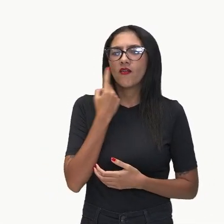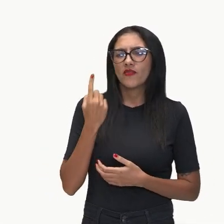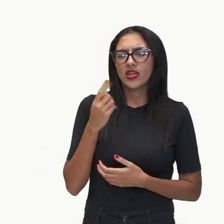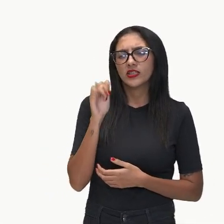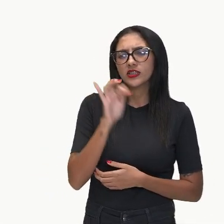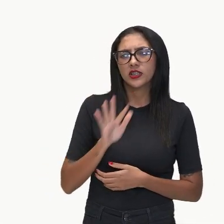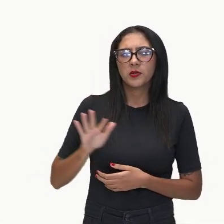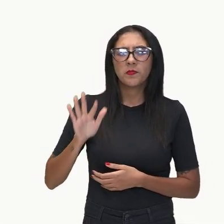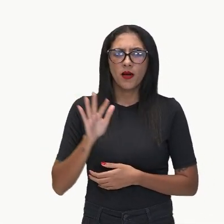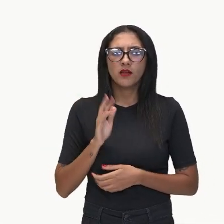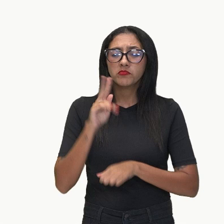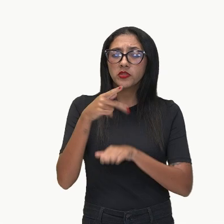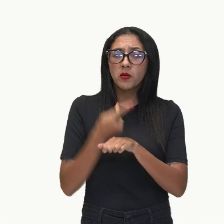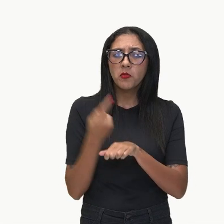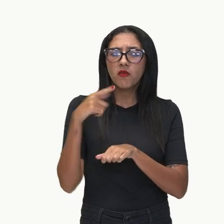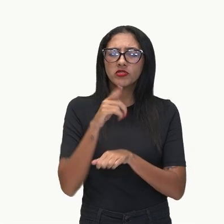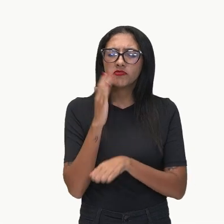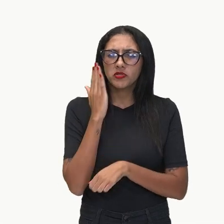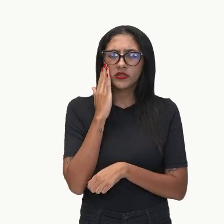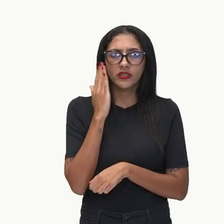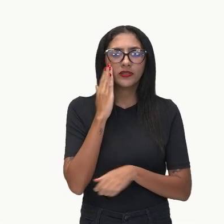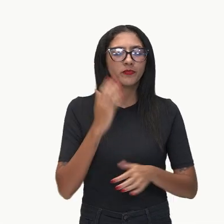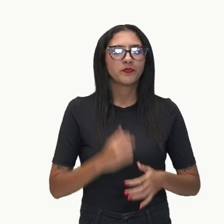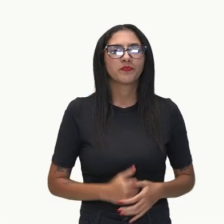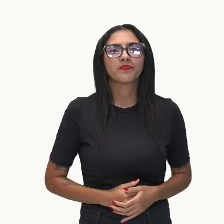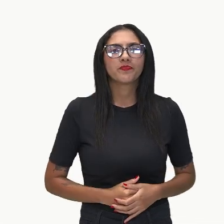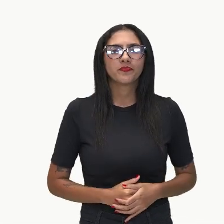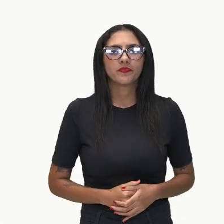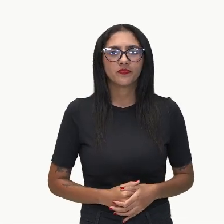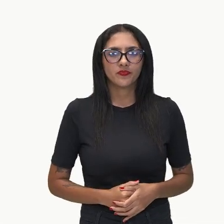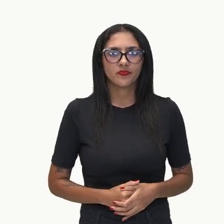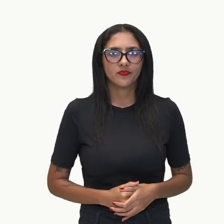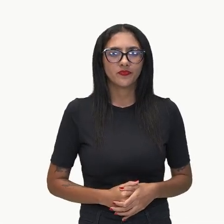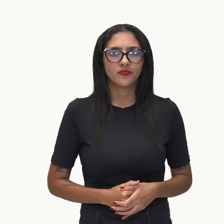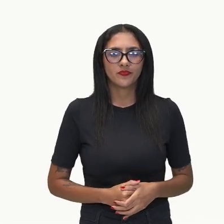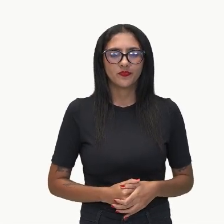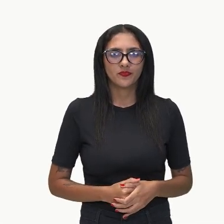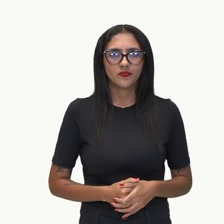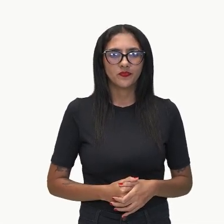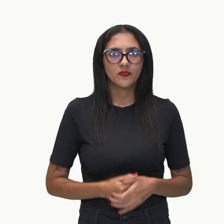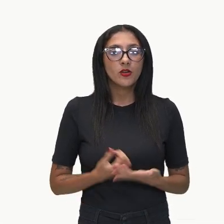vamos falar um pouco mais sobre isso posteriormente. Então, o Brasil